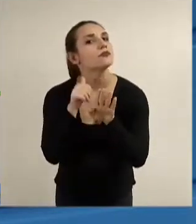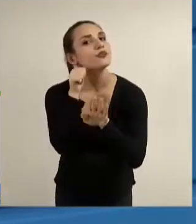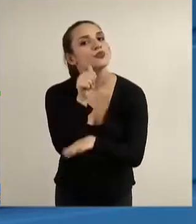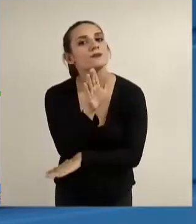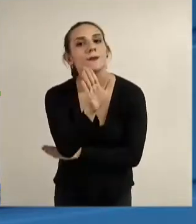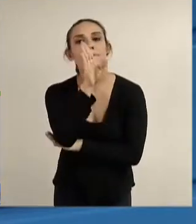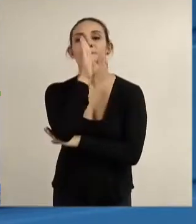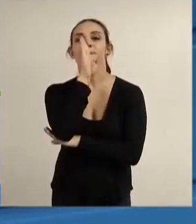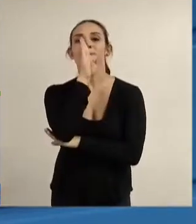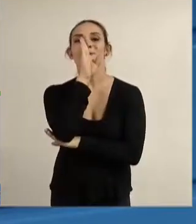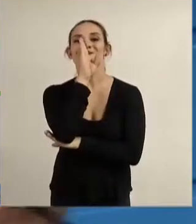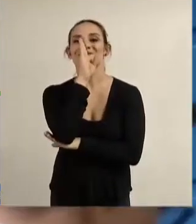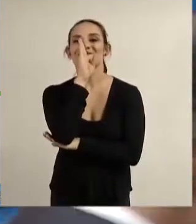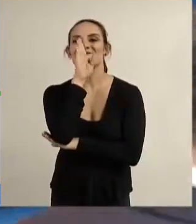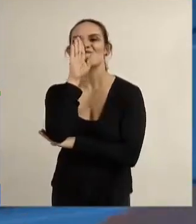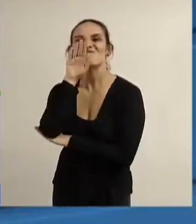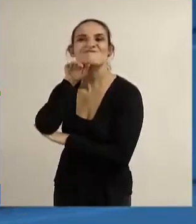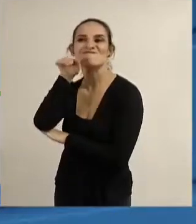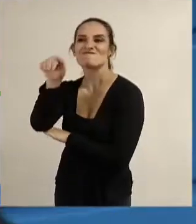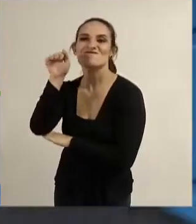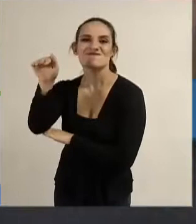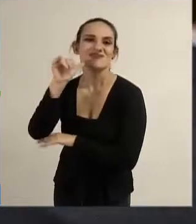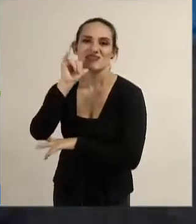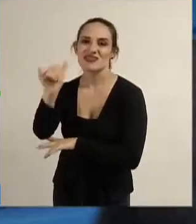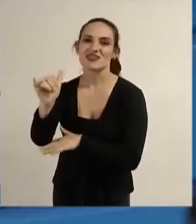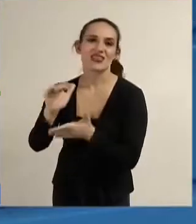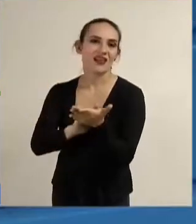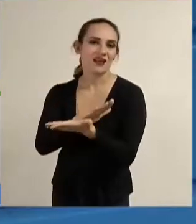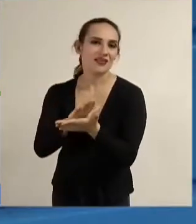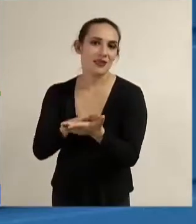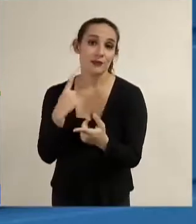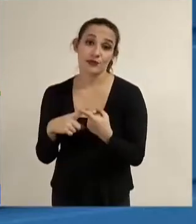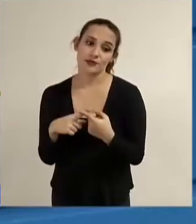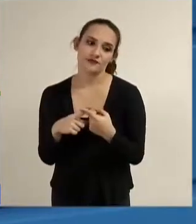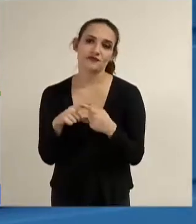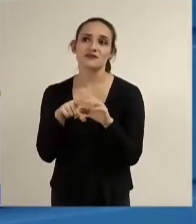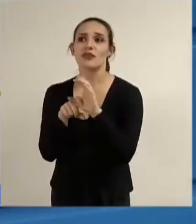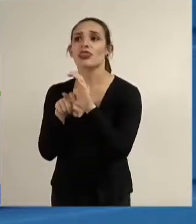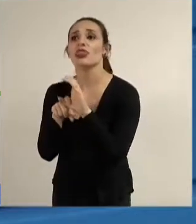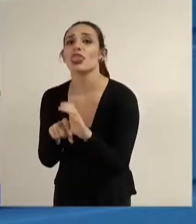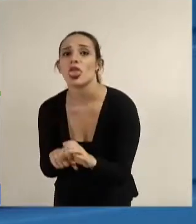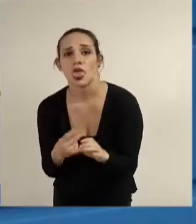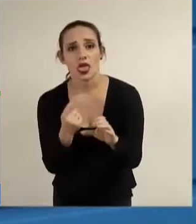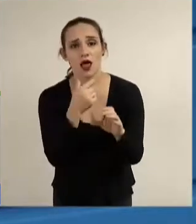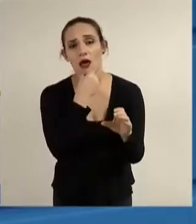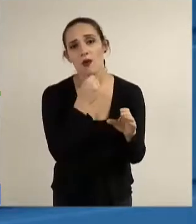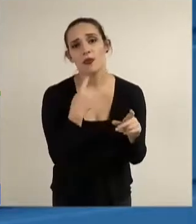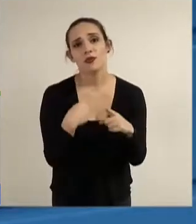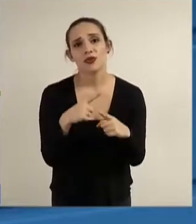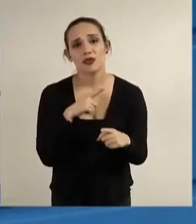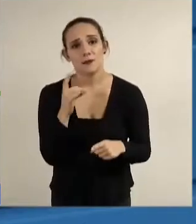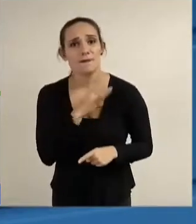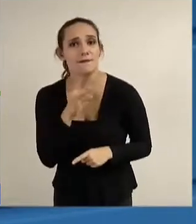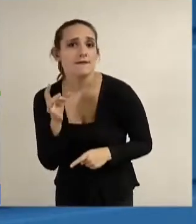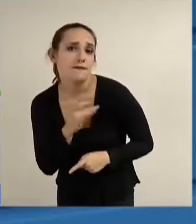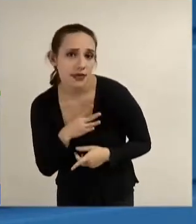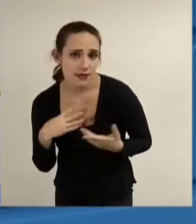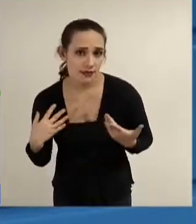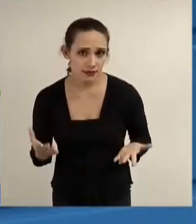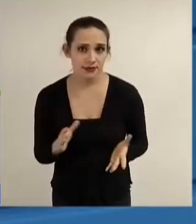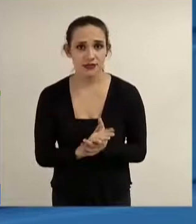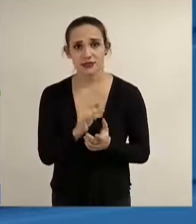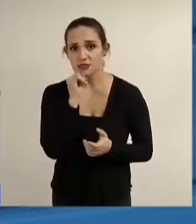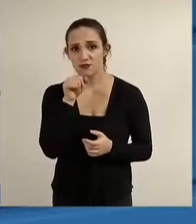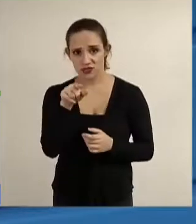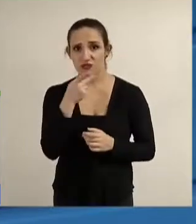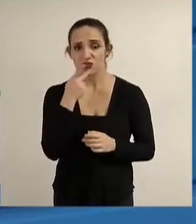procuram, por várias razões, pela dependência financeira, pelo medo. Vossa Excelência falou da Casa da